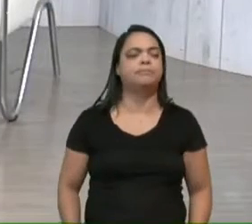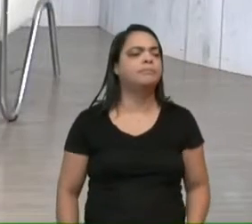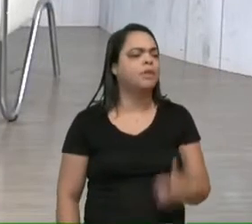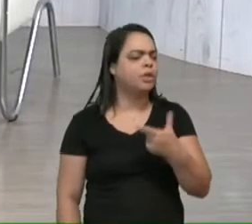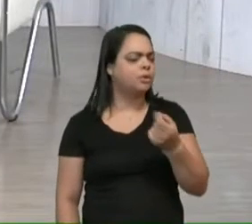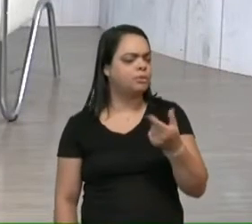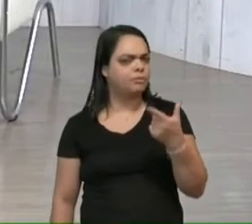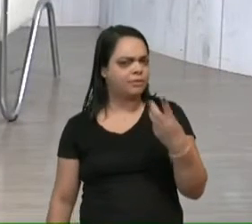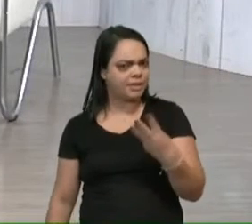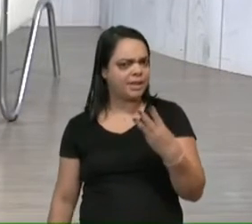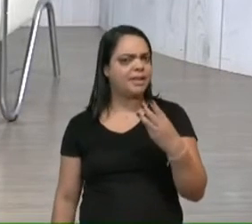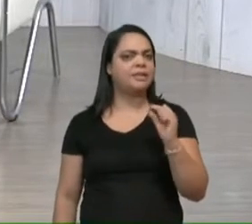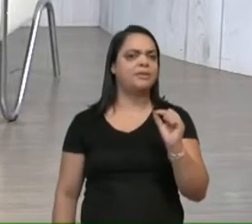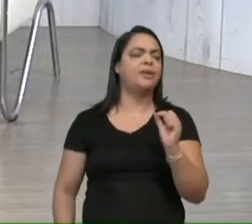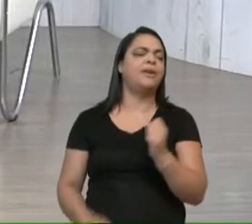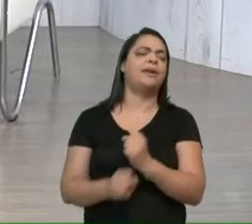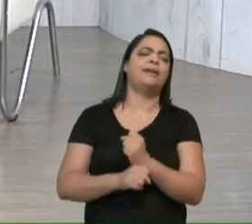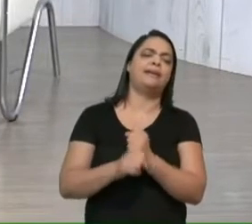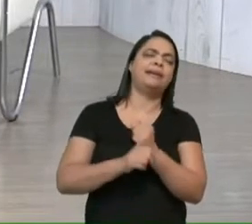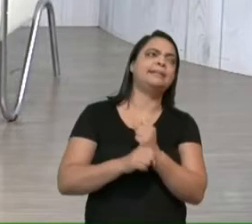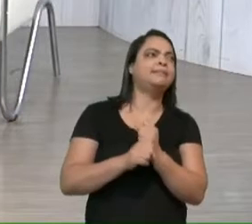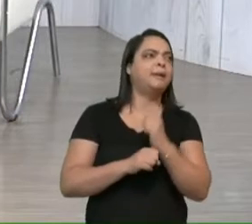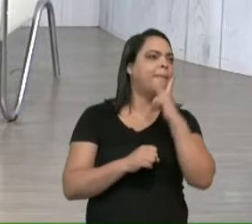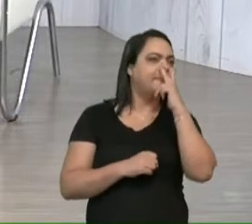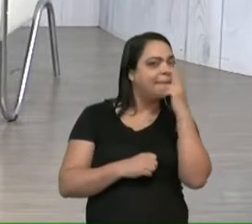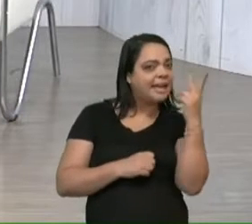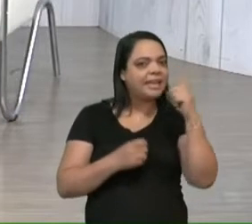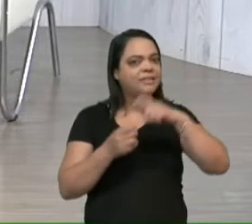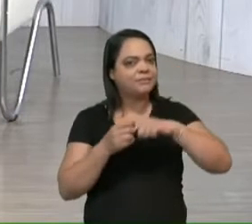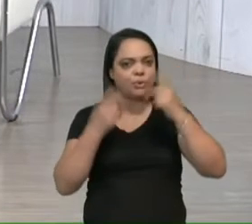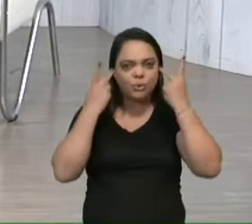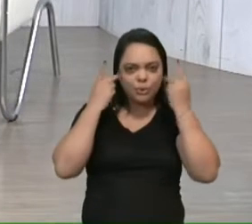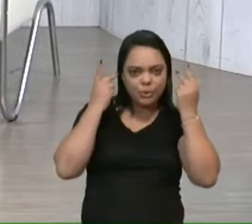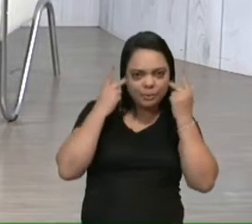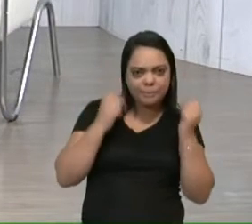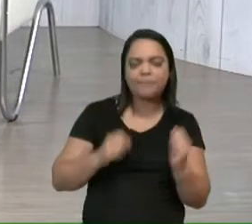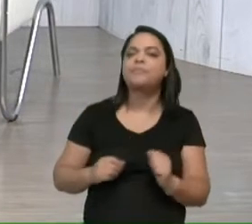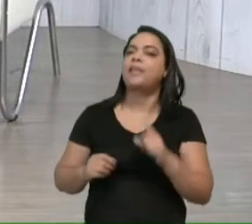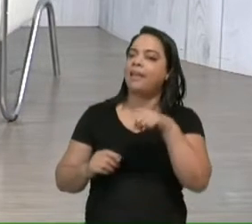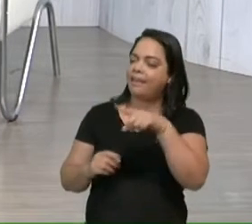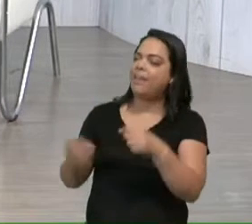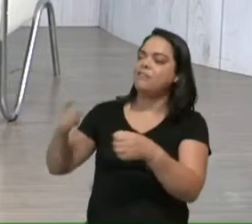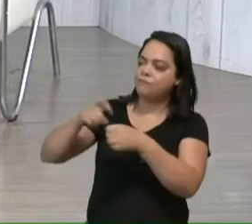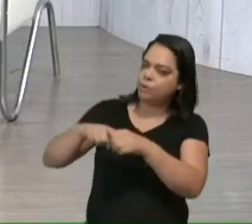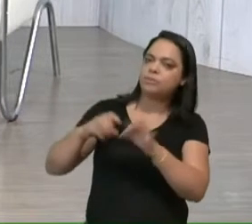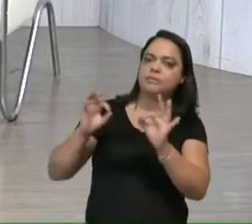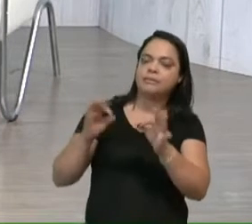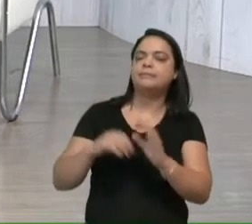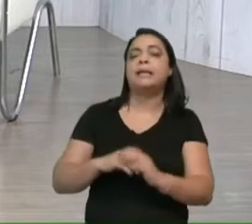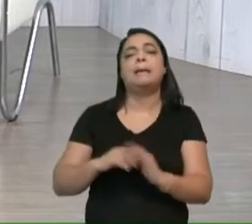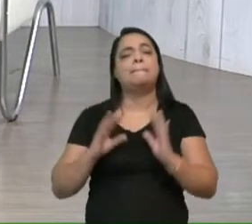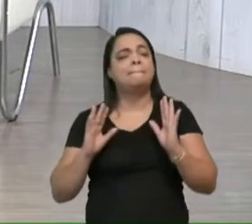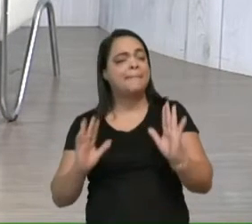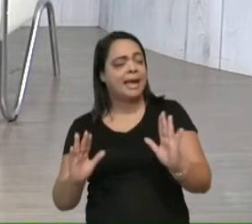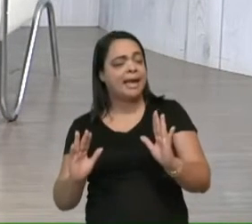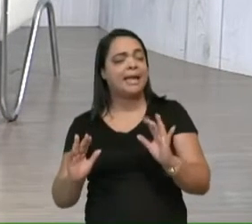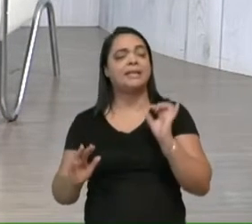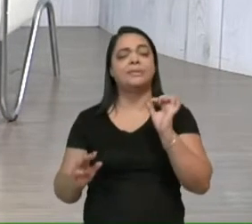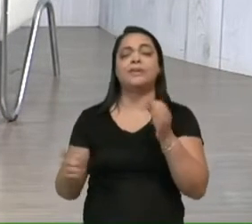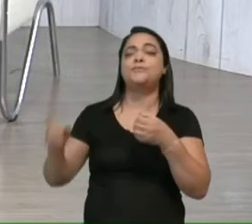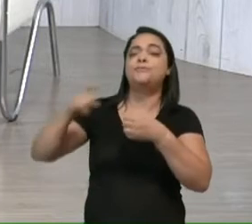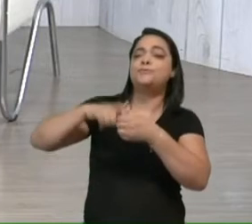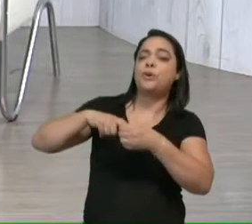2023 foi um ano que as coisas estavam voltando ao normal de retomada só que a retomada de um